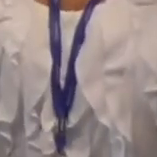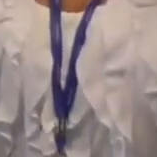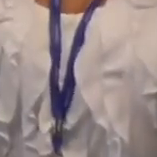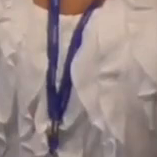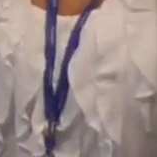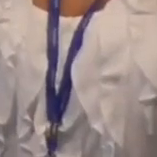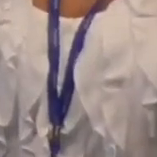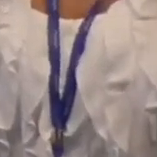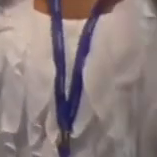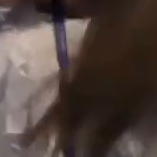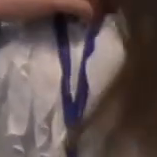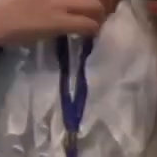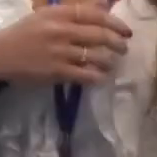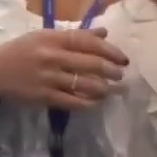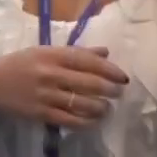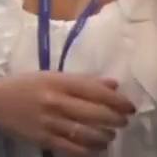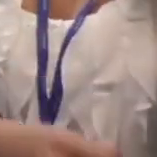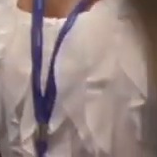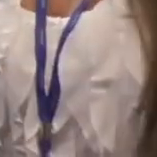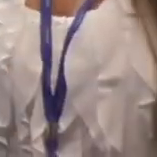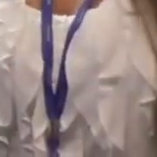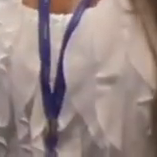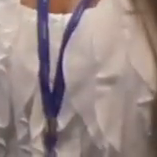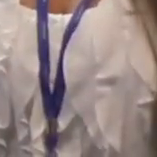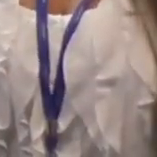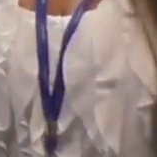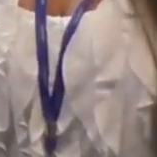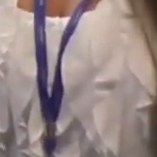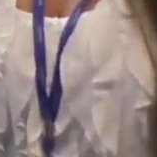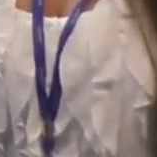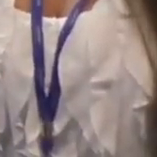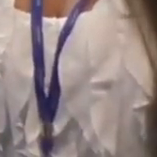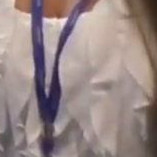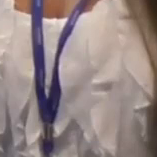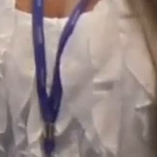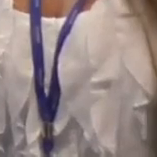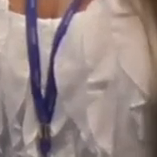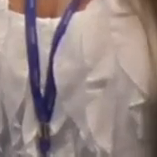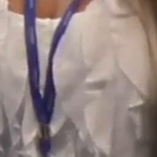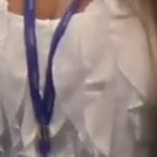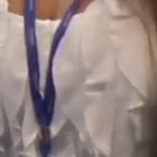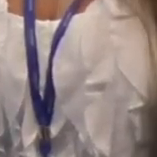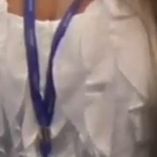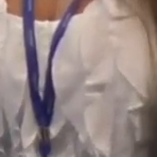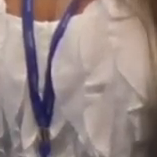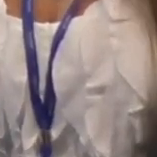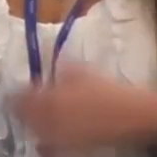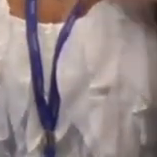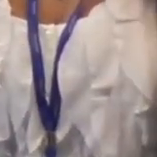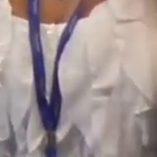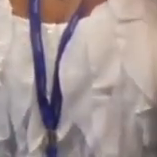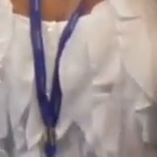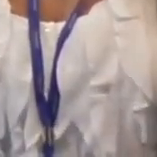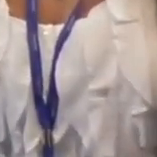hoje. Quanta coisa que a gente acabou aprendendo, e eu também, principalmente lá na base de dados, muita coisa que não sabia como utilizar. Então, eu acho que foi